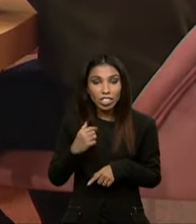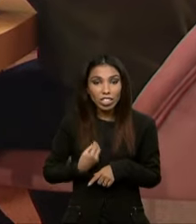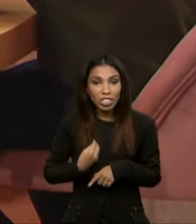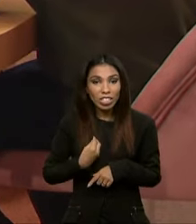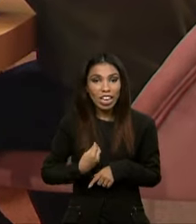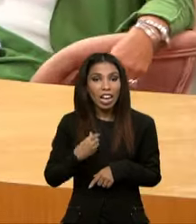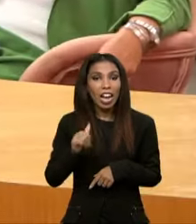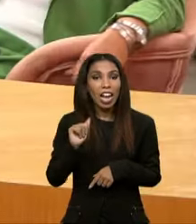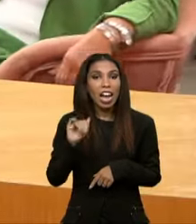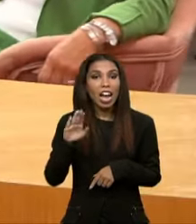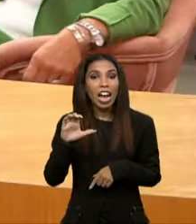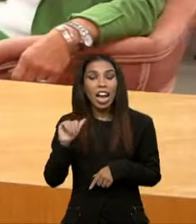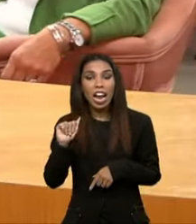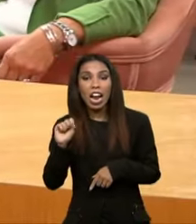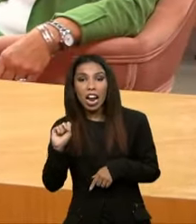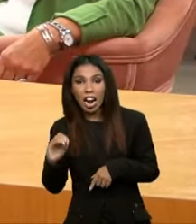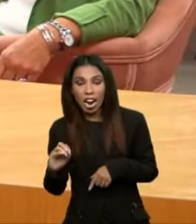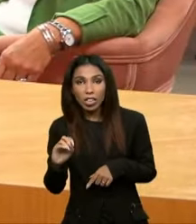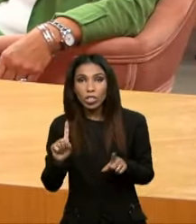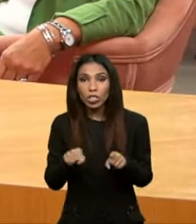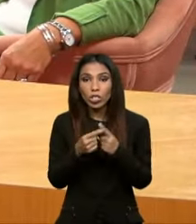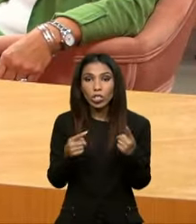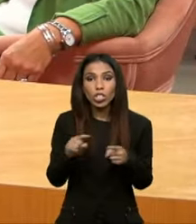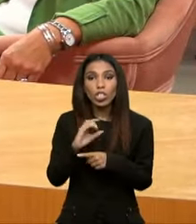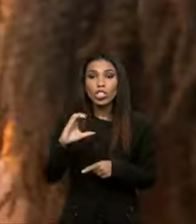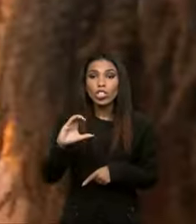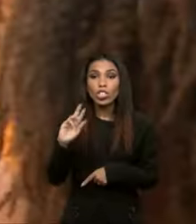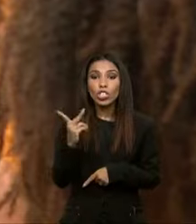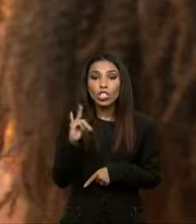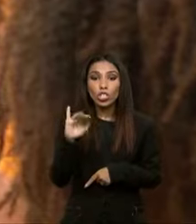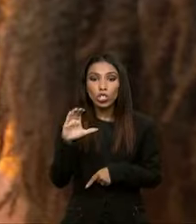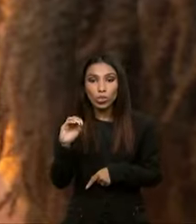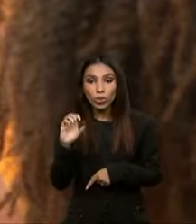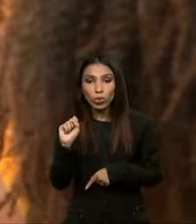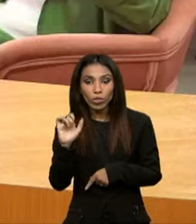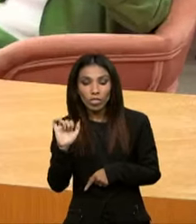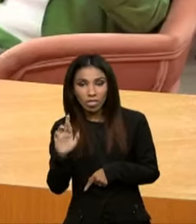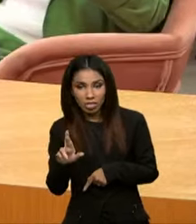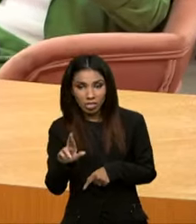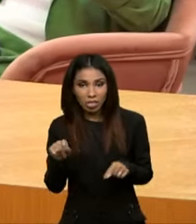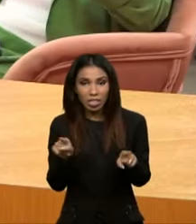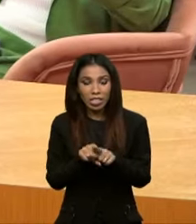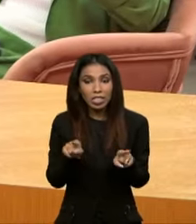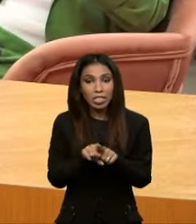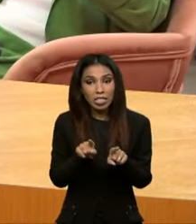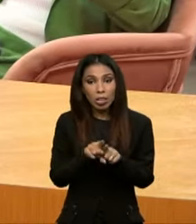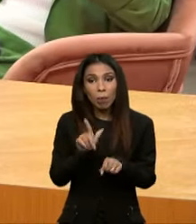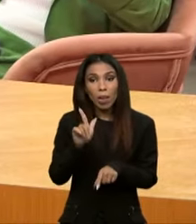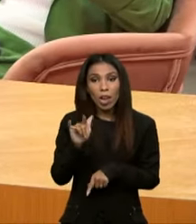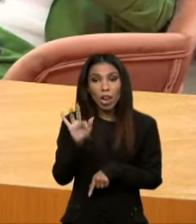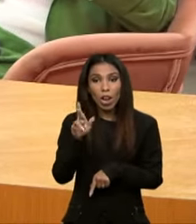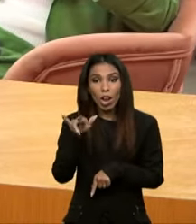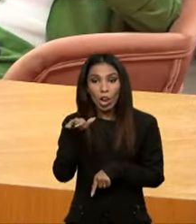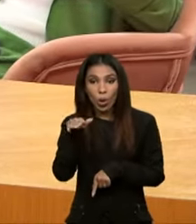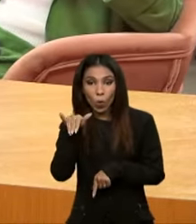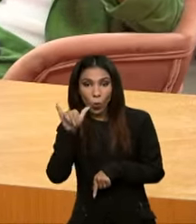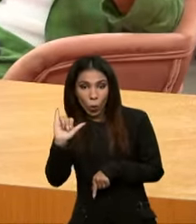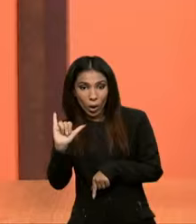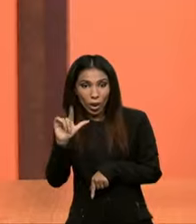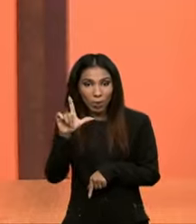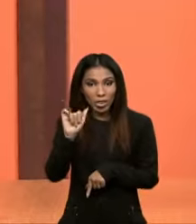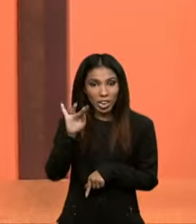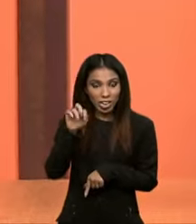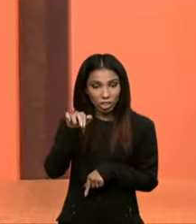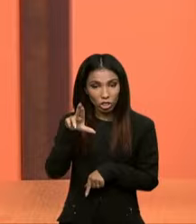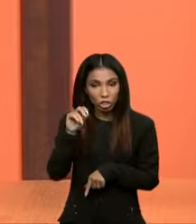claro. Gente, que vai Do Acaso ter. É uma canção que seja, gente, do Chico César, do Ronaldo Bastos. Sim. Que, aliás, indicada pro Grammy Latino. Sim, foi indicada ao Grammy, exatamente. Concorreu